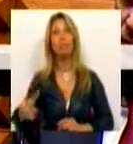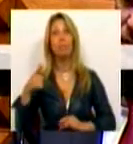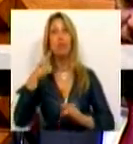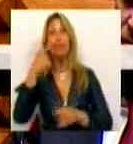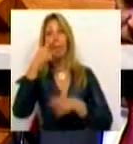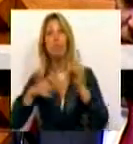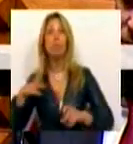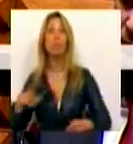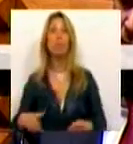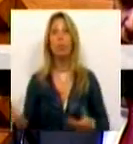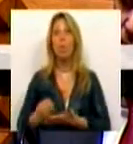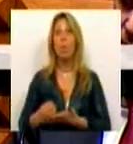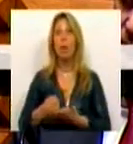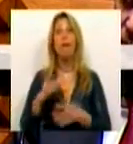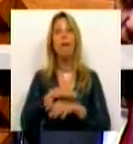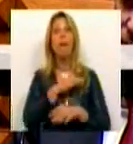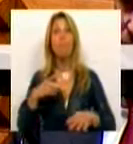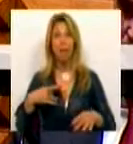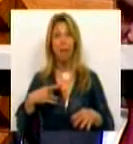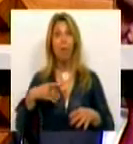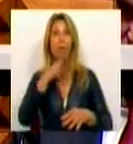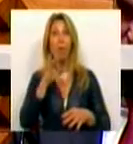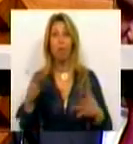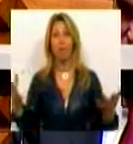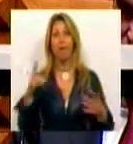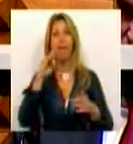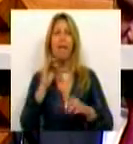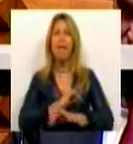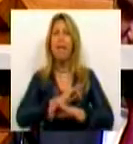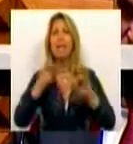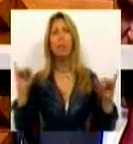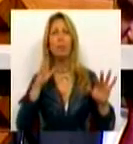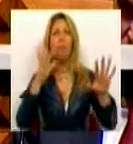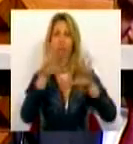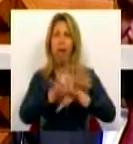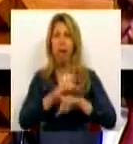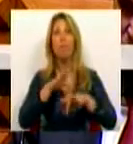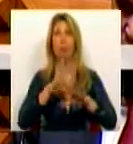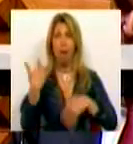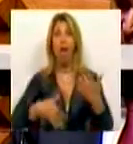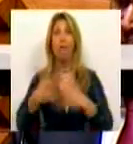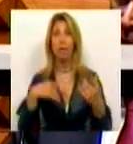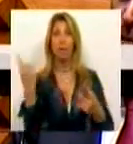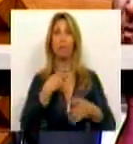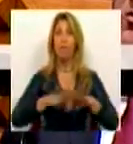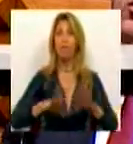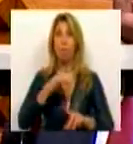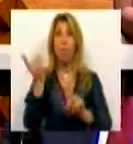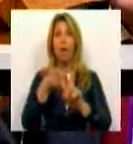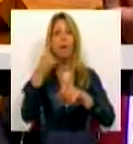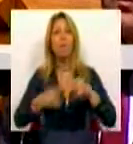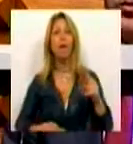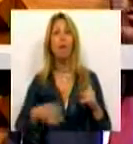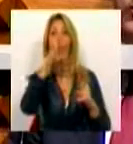É indesmentível os avanços que fizemos em apenas um ano e meio de governação.